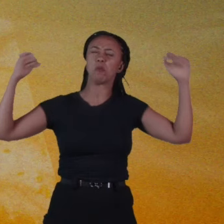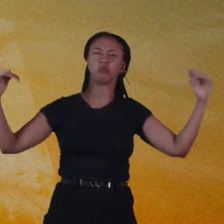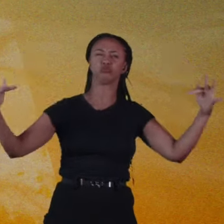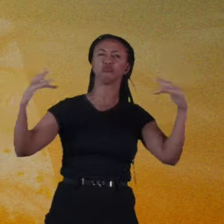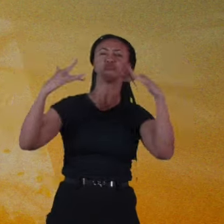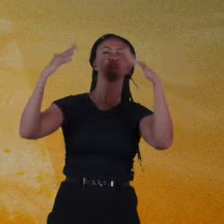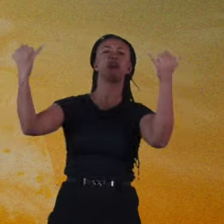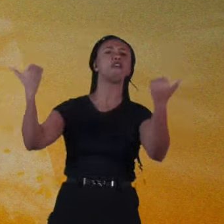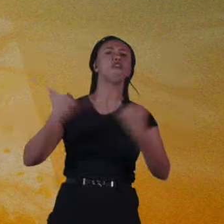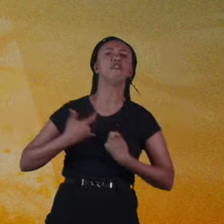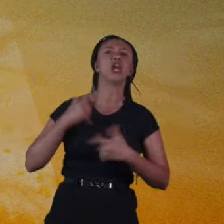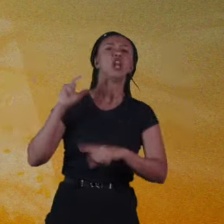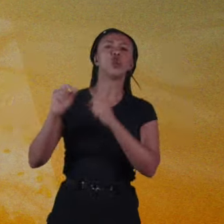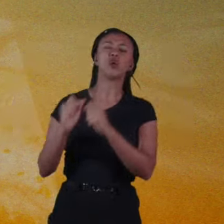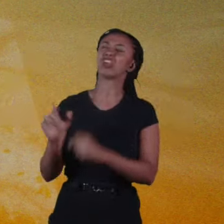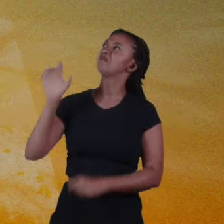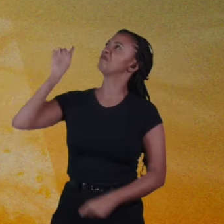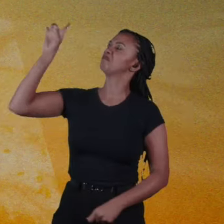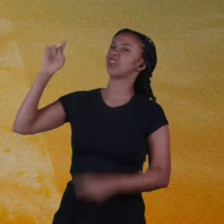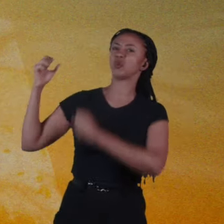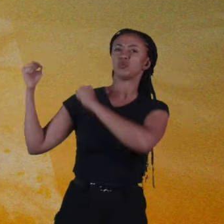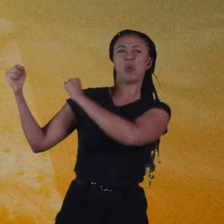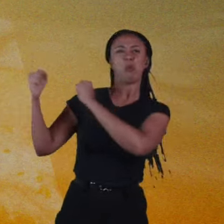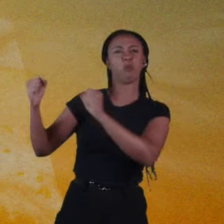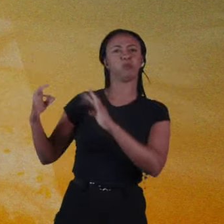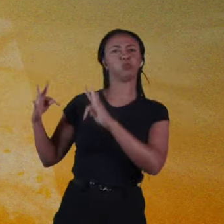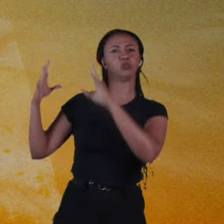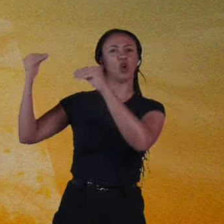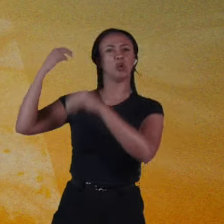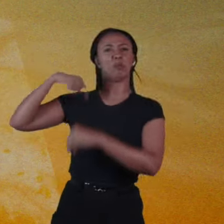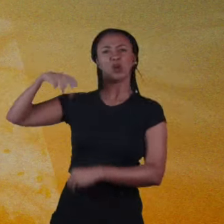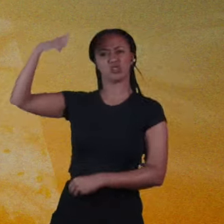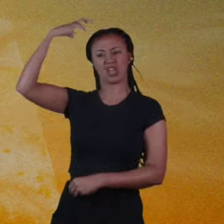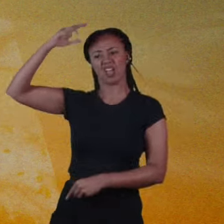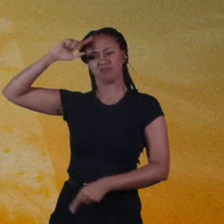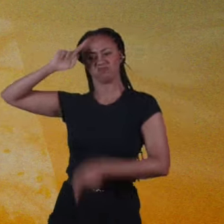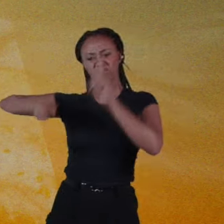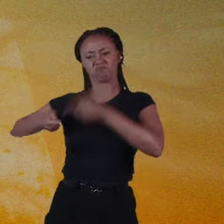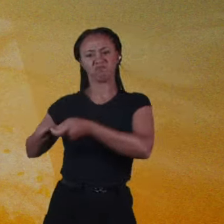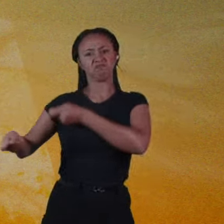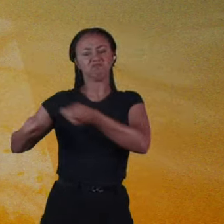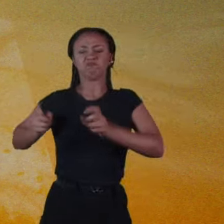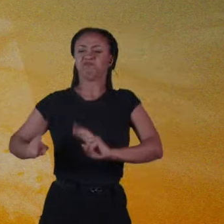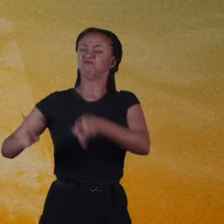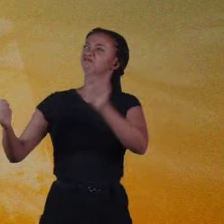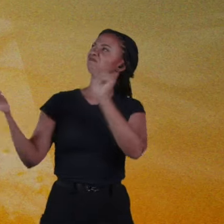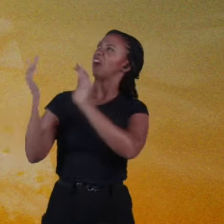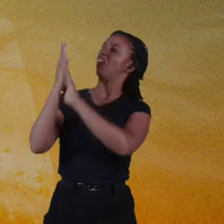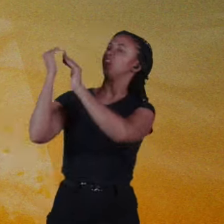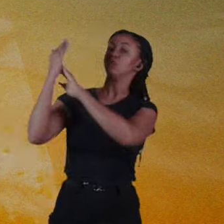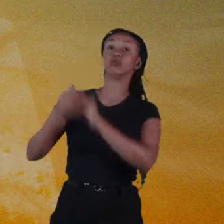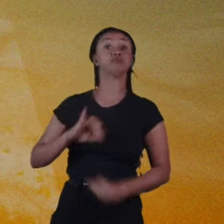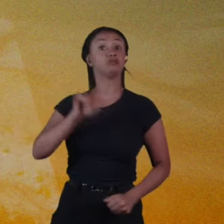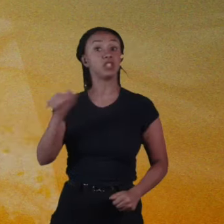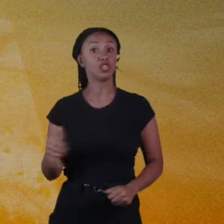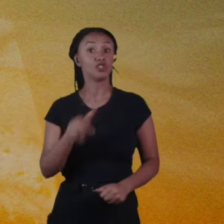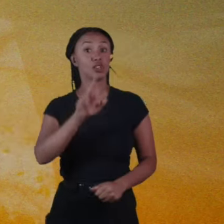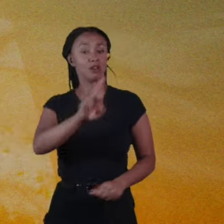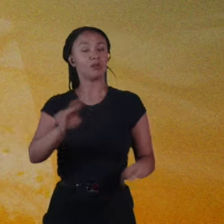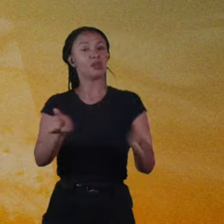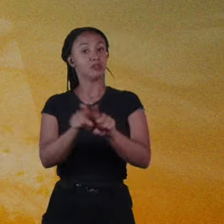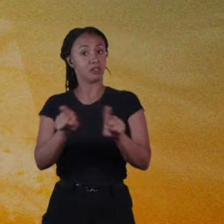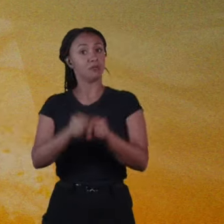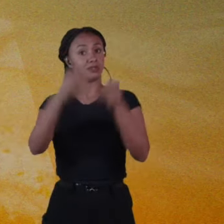o Senhor nosso Deus, o Todo-Poderoso. Amém? Jeremias 32:17